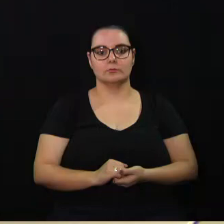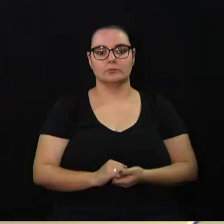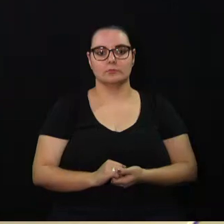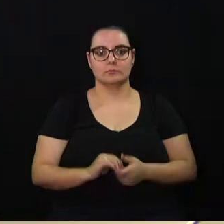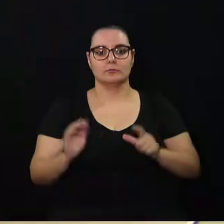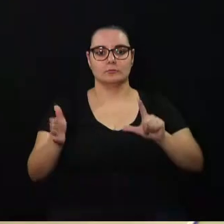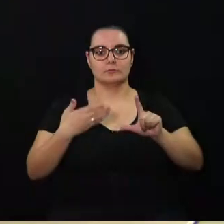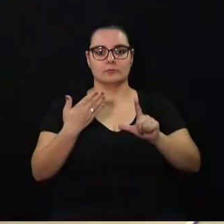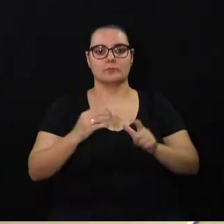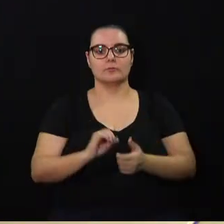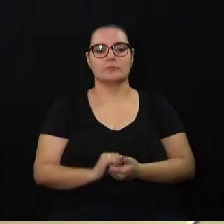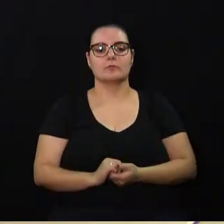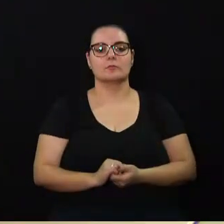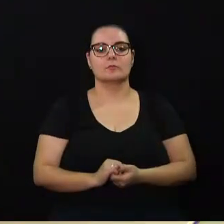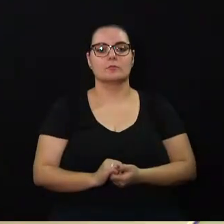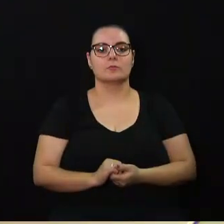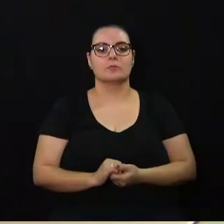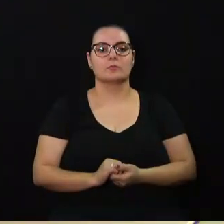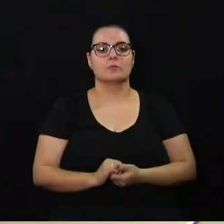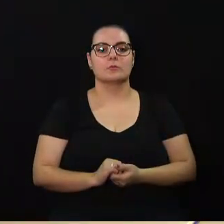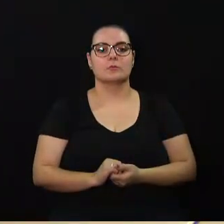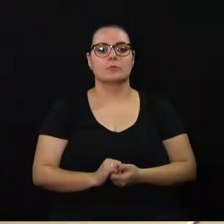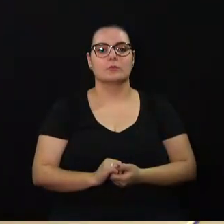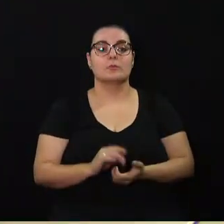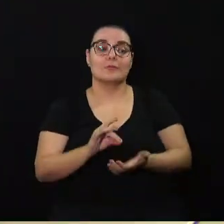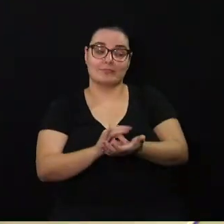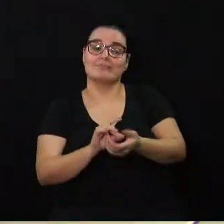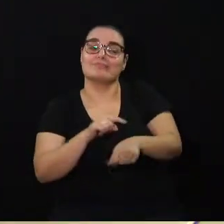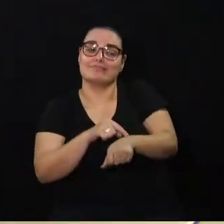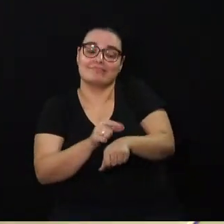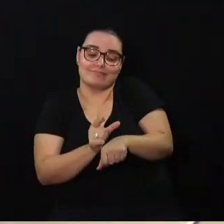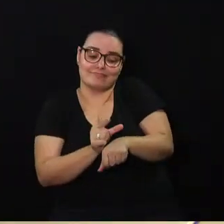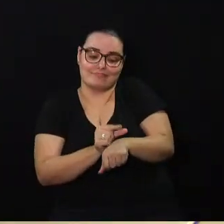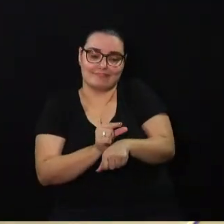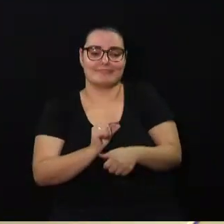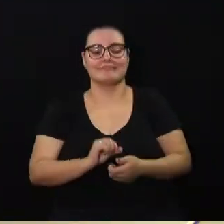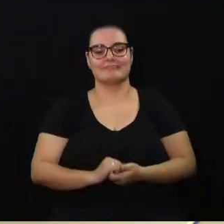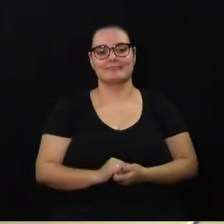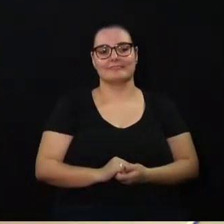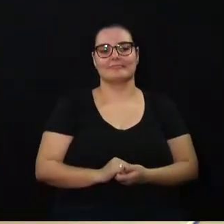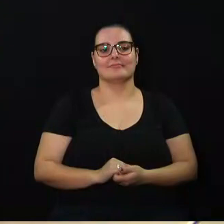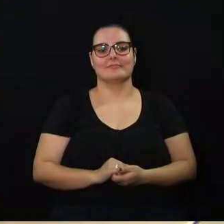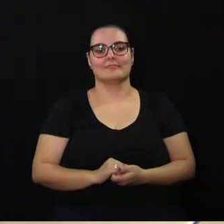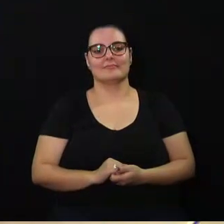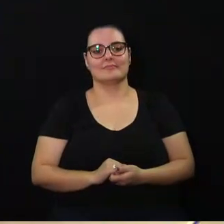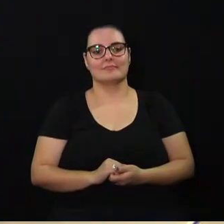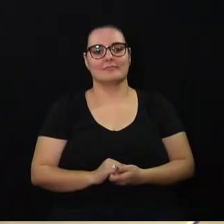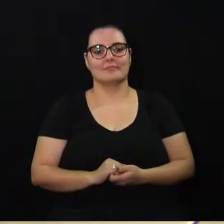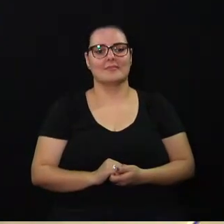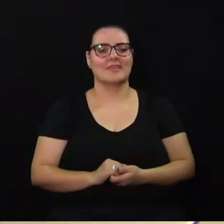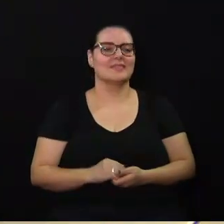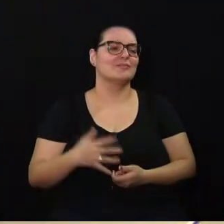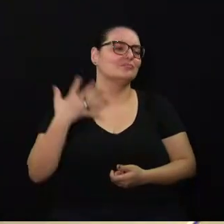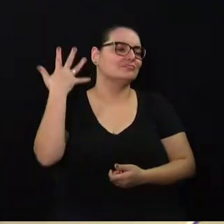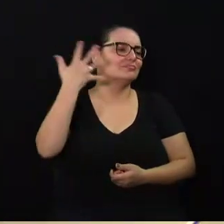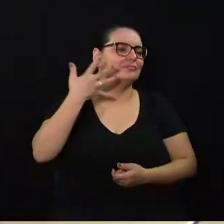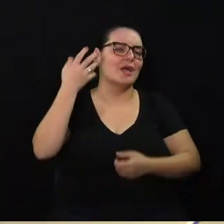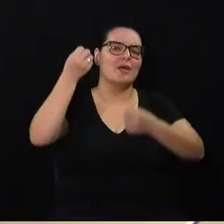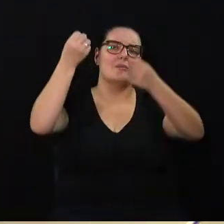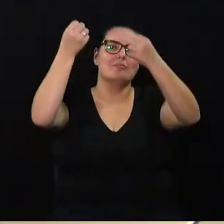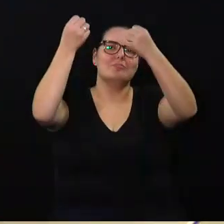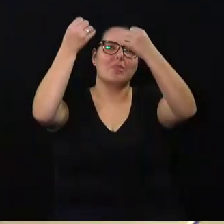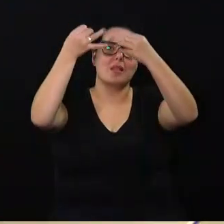é na verdade o nosso tempo também é curtinho a gente teria um monte de coisa pra falar sobre inclusão escolar